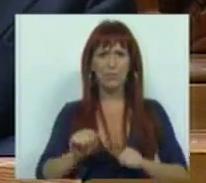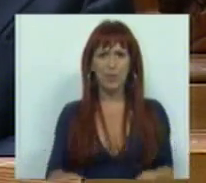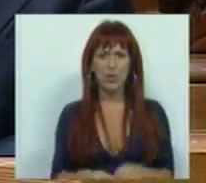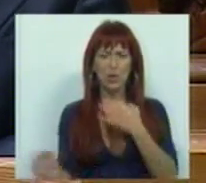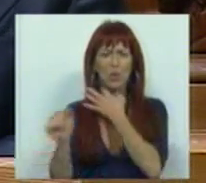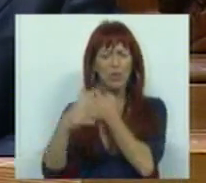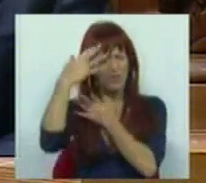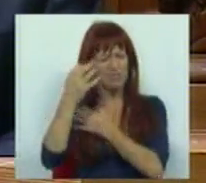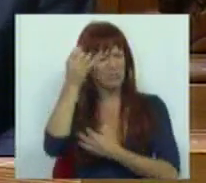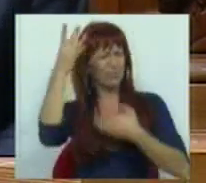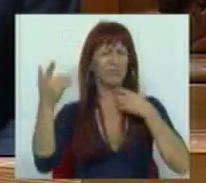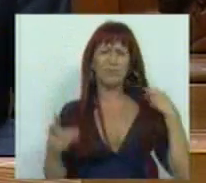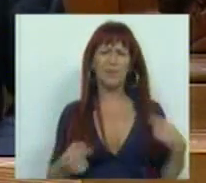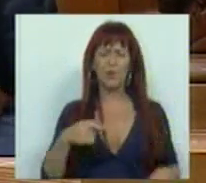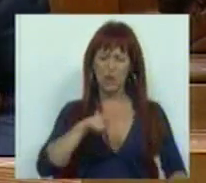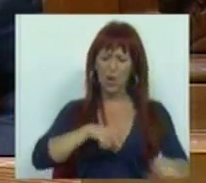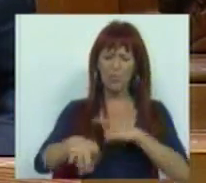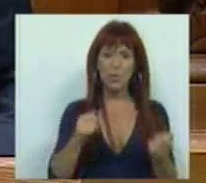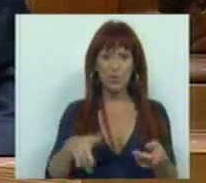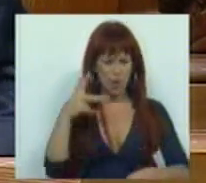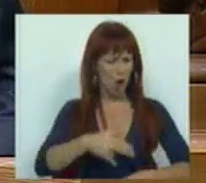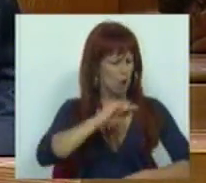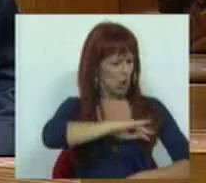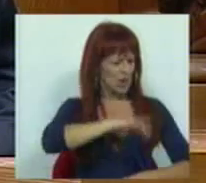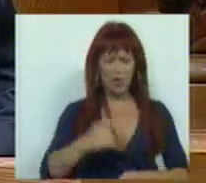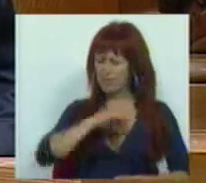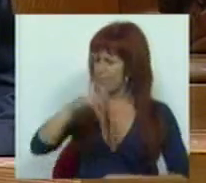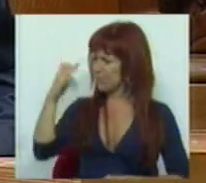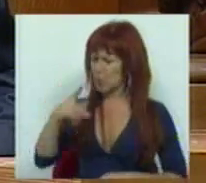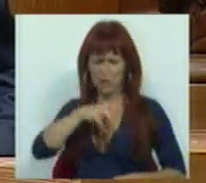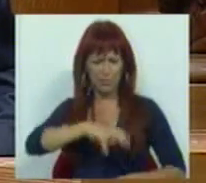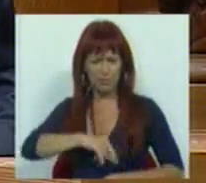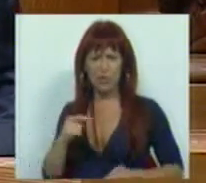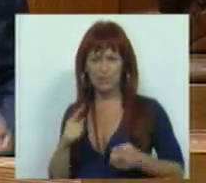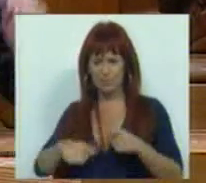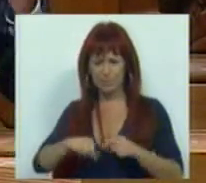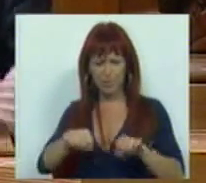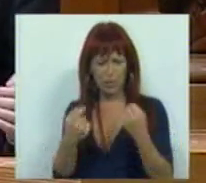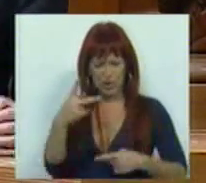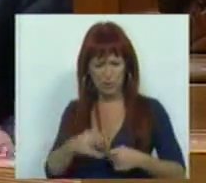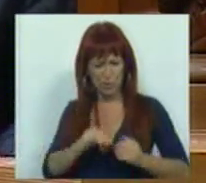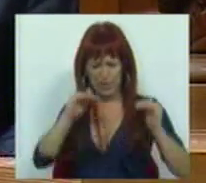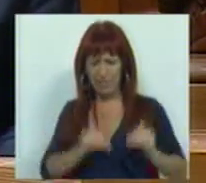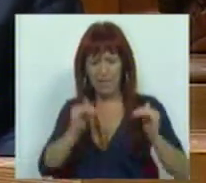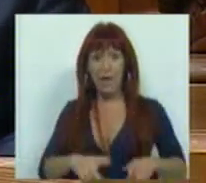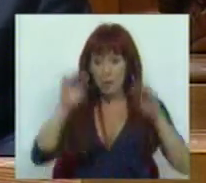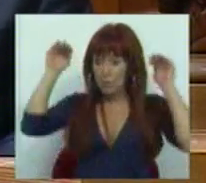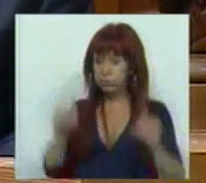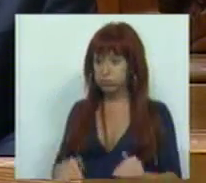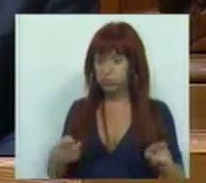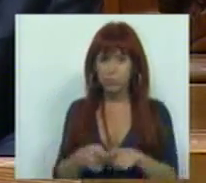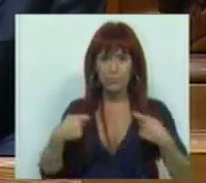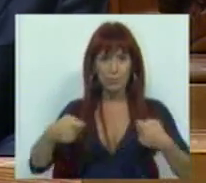do contrassenso. É a política que corta nos salários, nas pensões, nas prestações sociais, e que leva à contração do